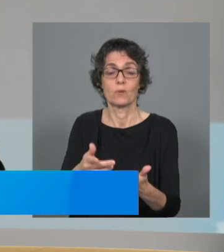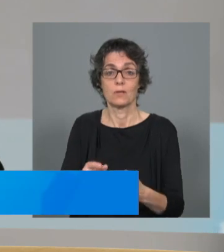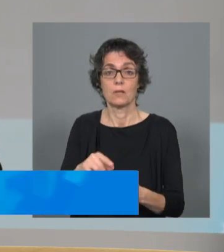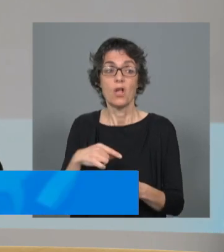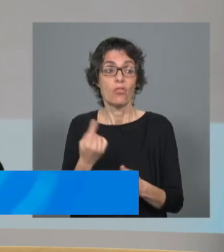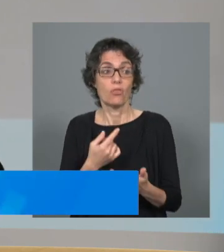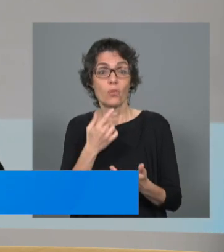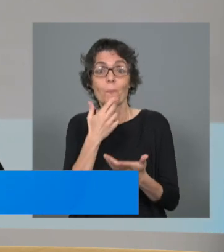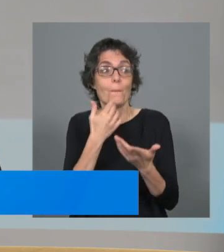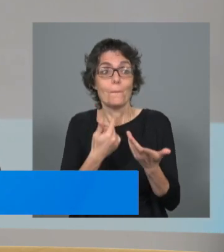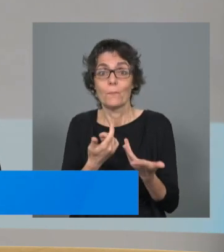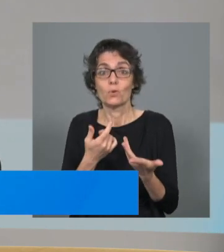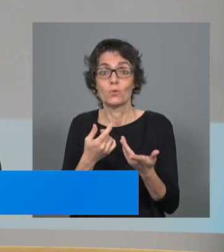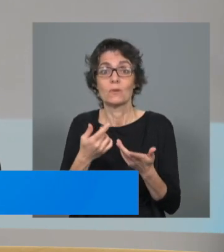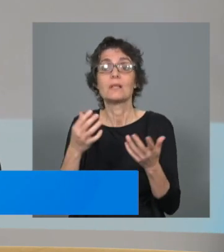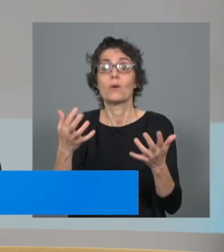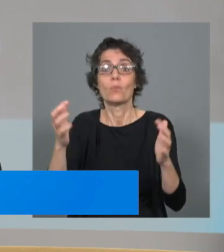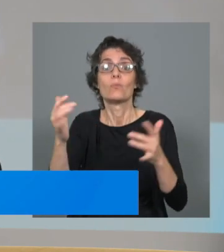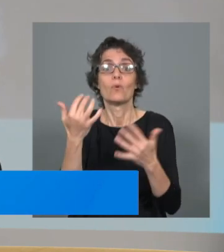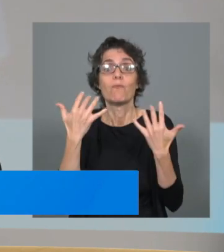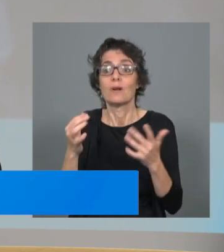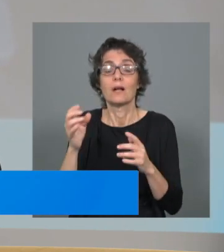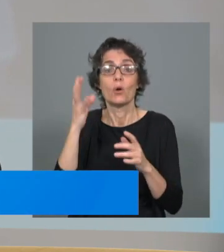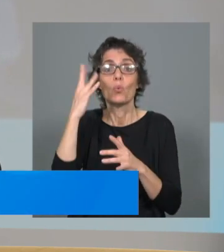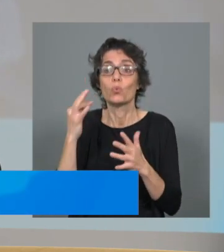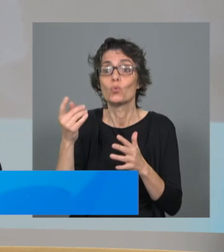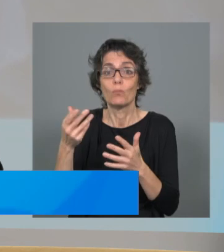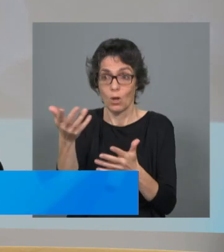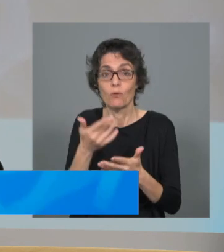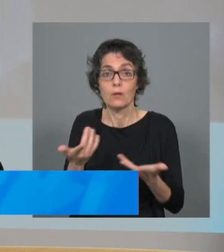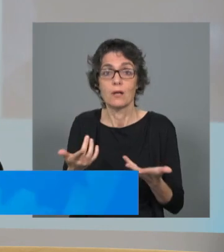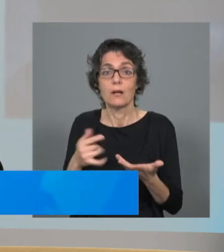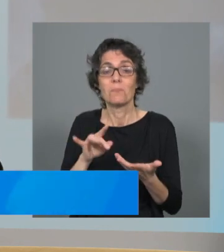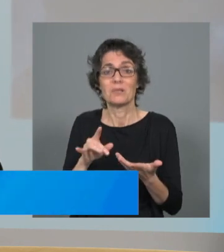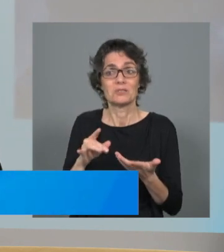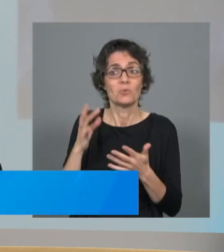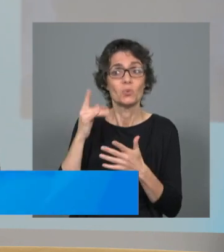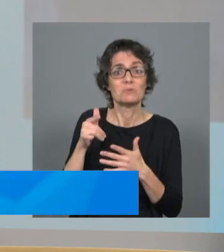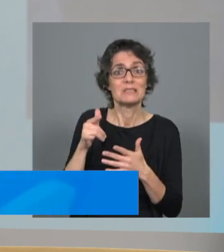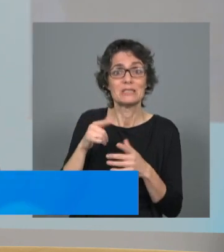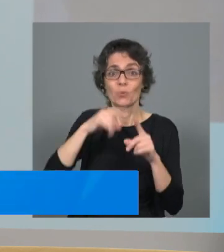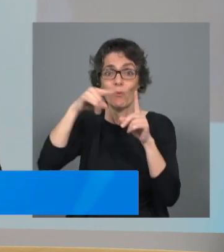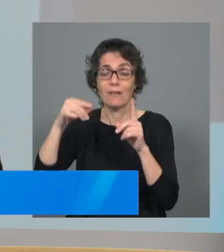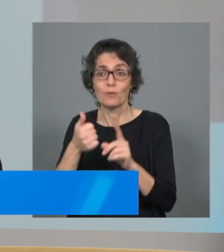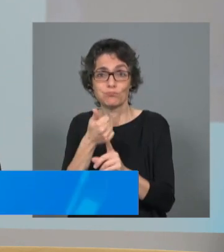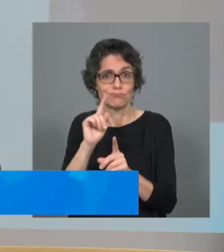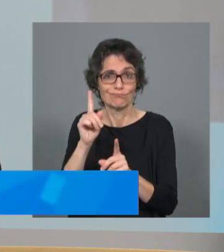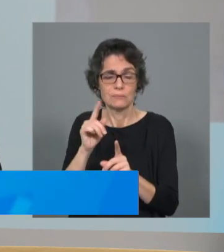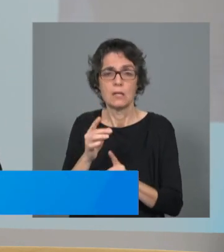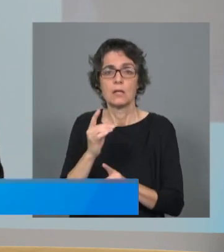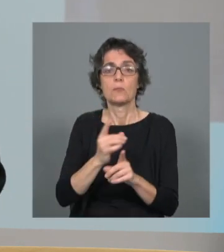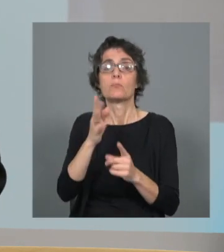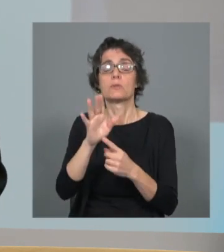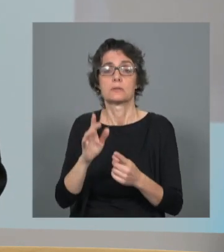a testagem, pedimos números. Os números não são bons indicadores. Por exemplo,